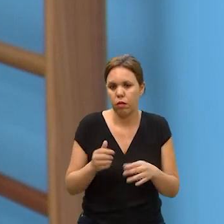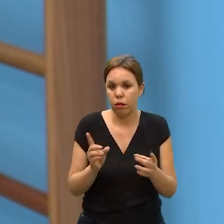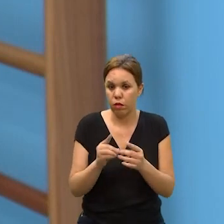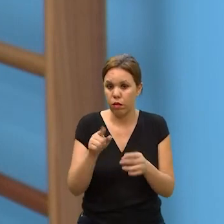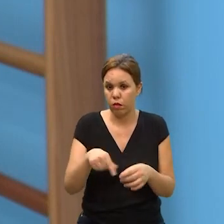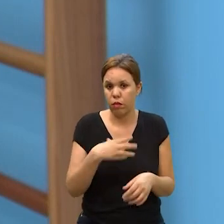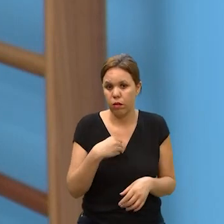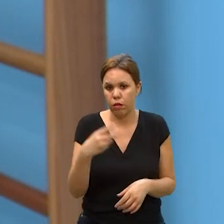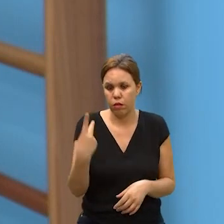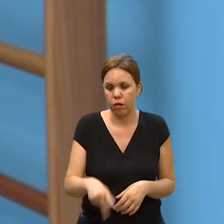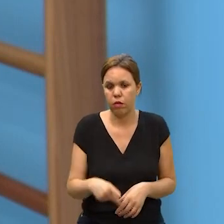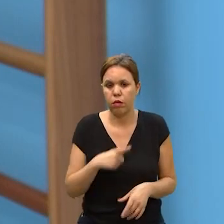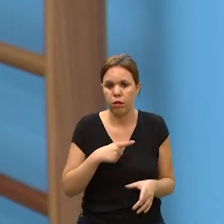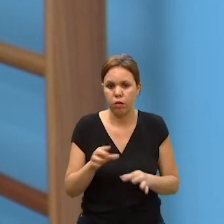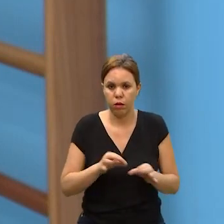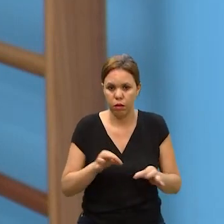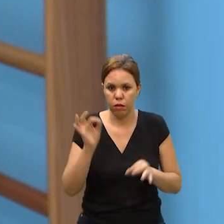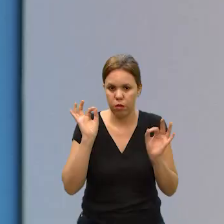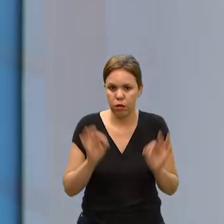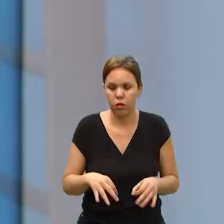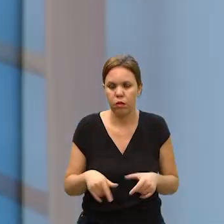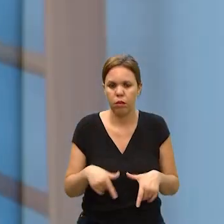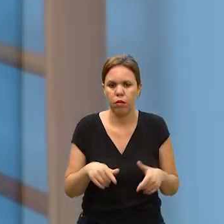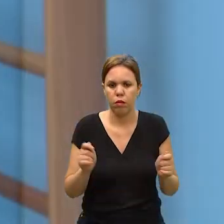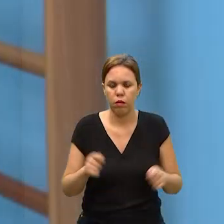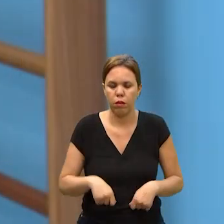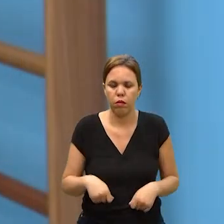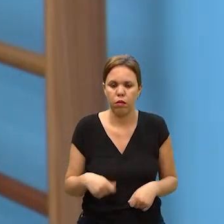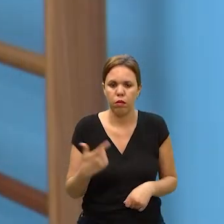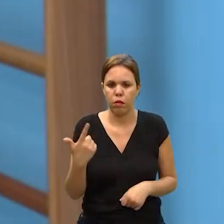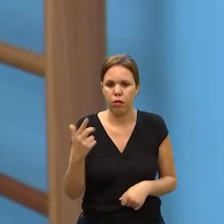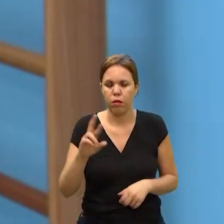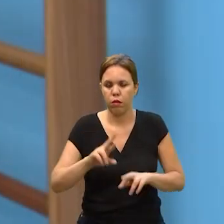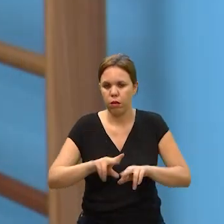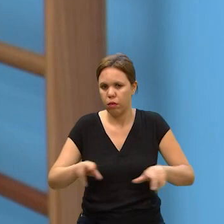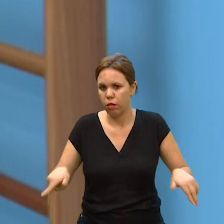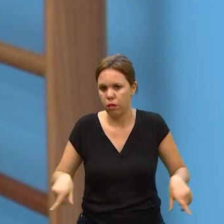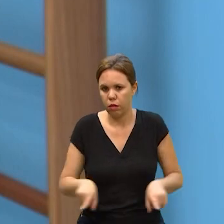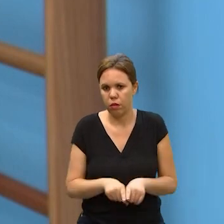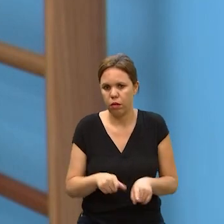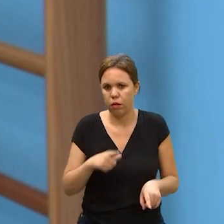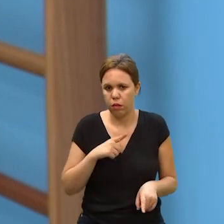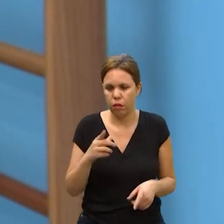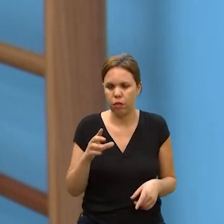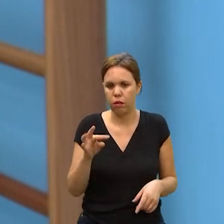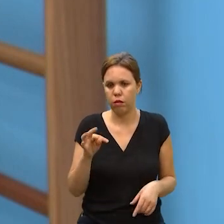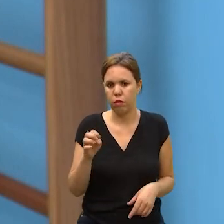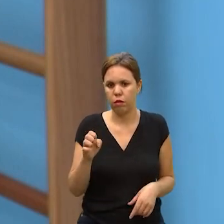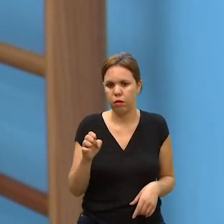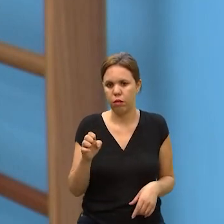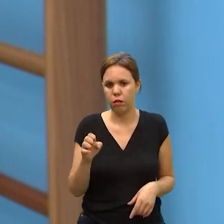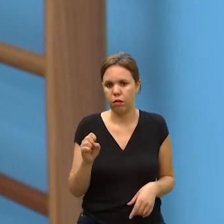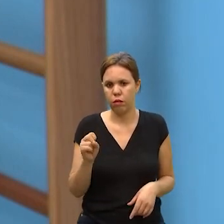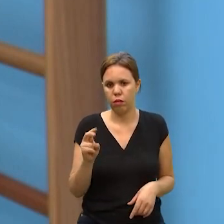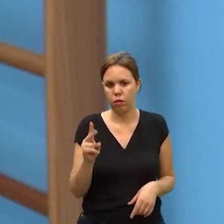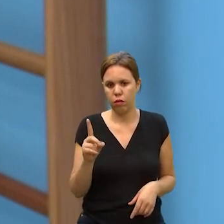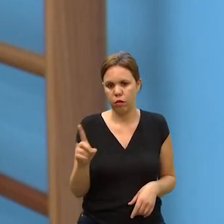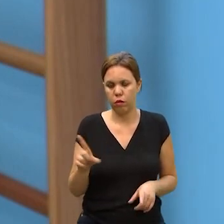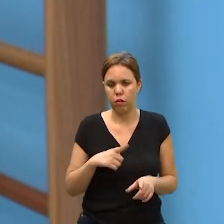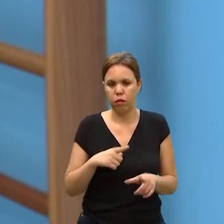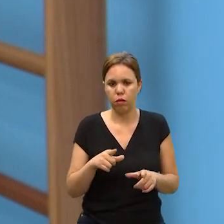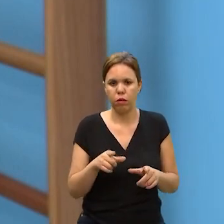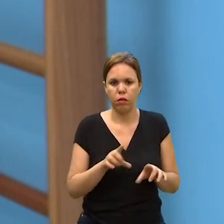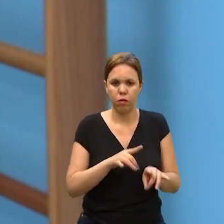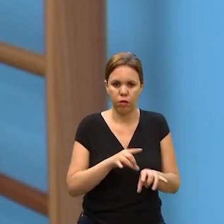se o profissional que está atendendo o seu filho tem a preparação correta para poder trabalhar. Nós temos outros recursos, por exemplo, nós temos o TheraSult,